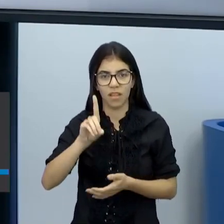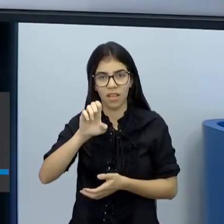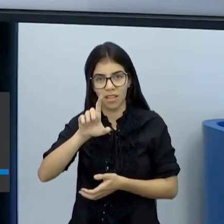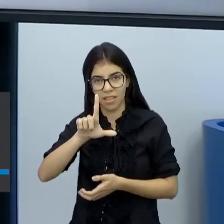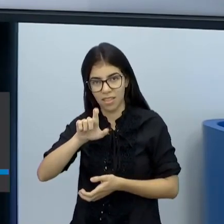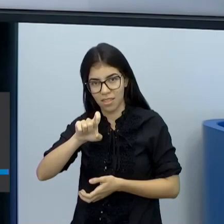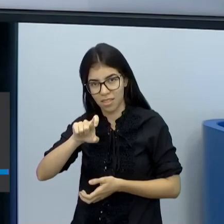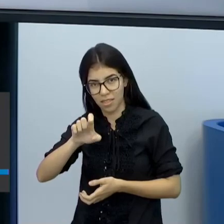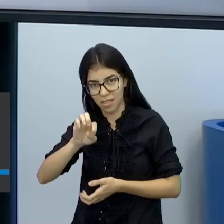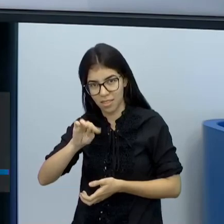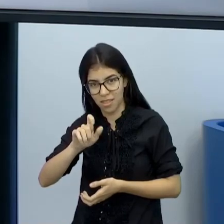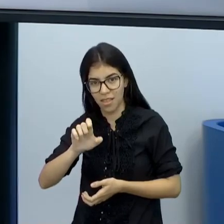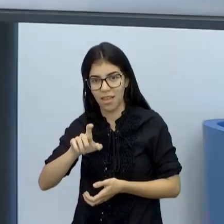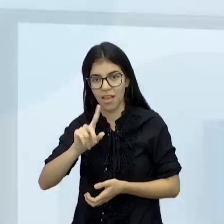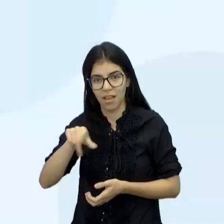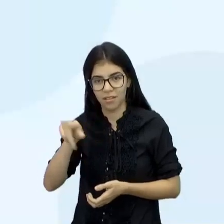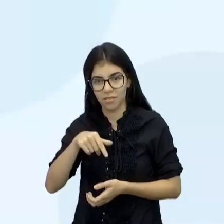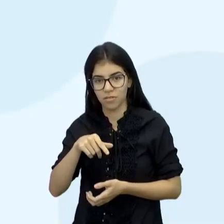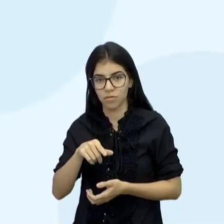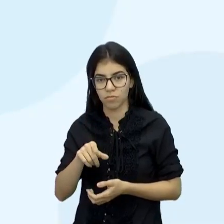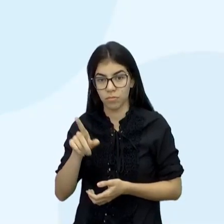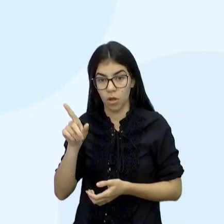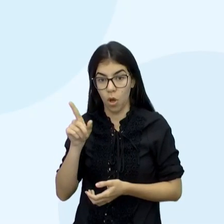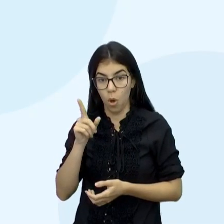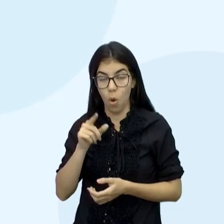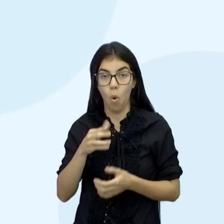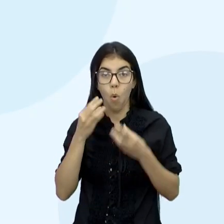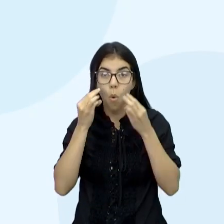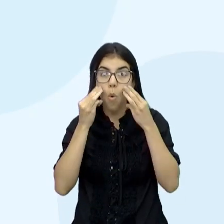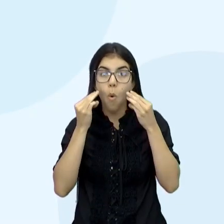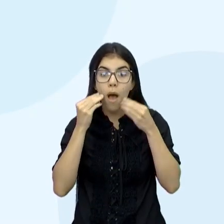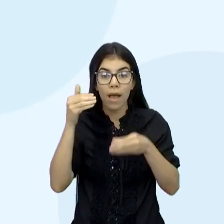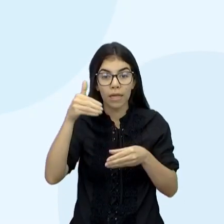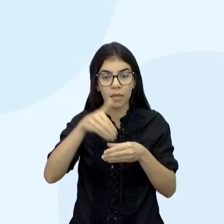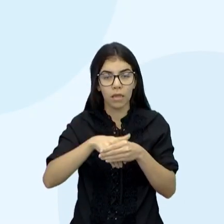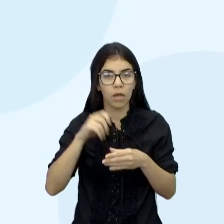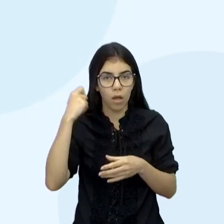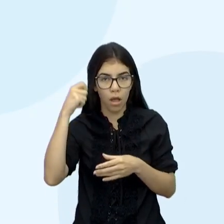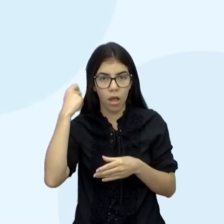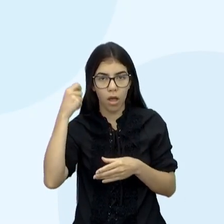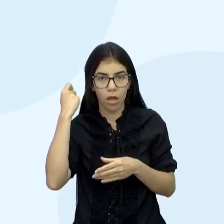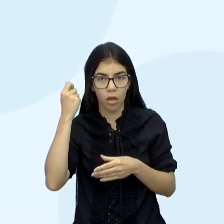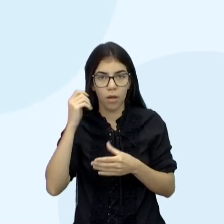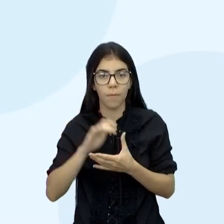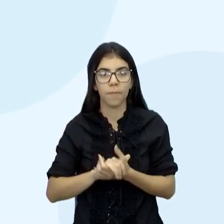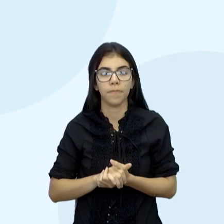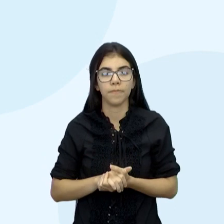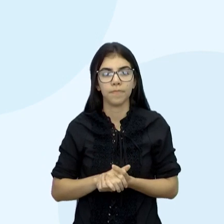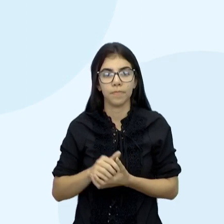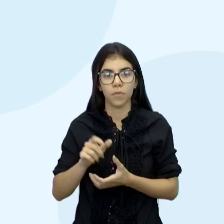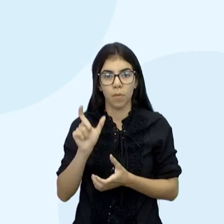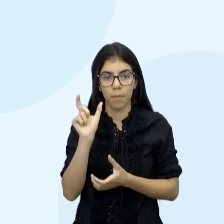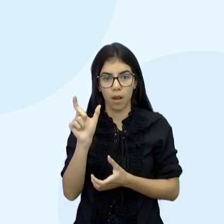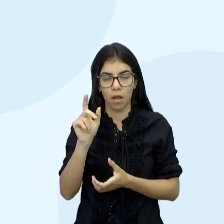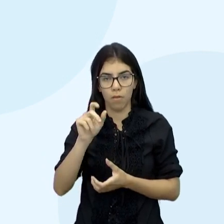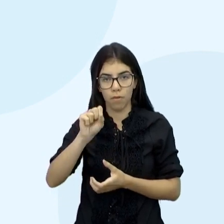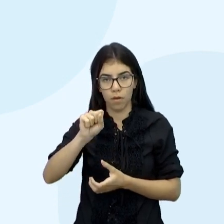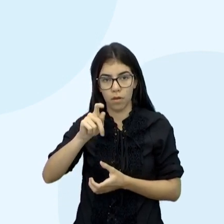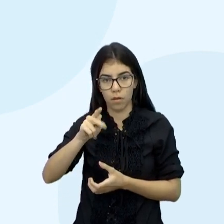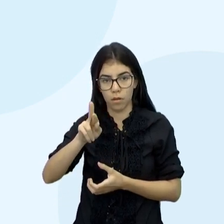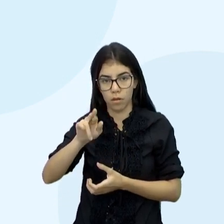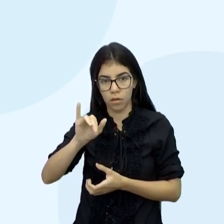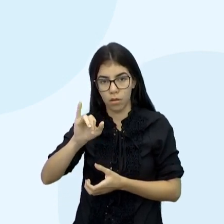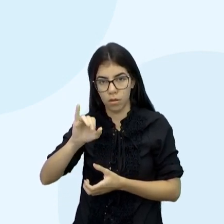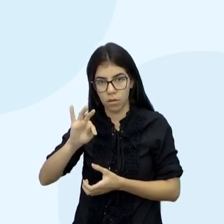quase isso. Então a gente tem o gatinho aqui, ó, dentro da área onde tem os atores, né, que a gente chama de sprites, a gente tem um xizinho de uma